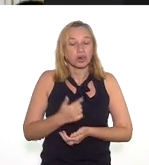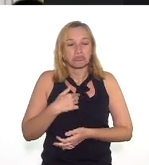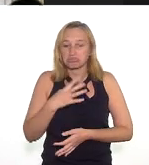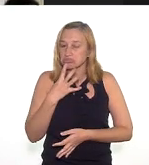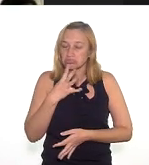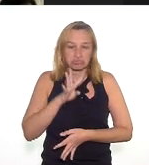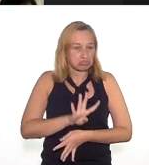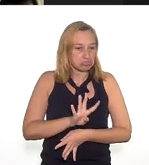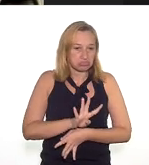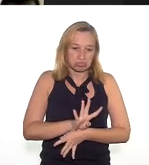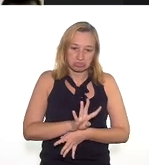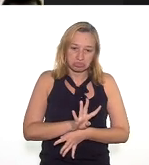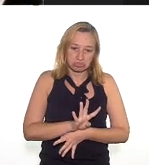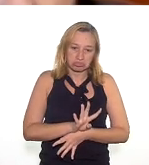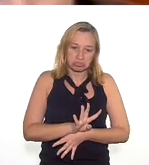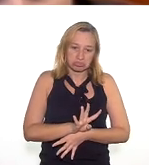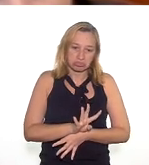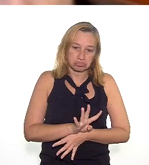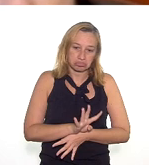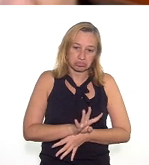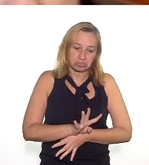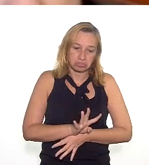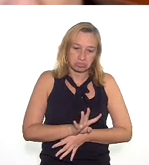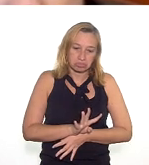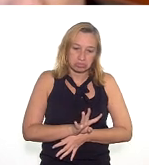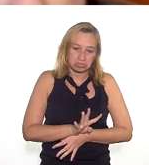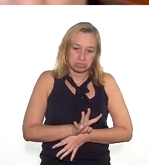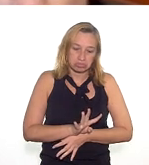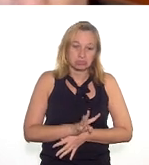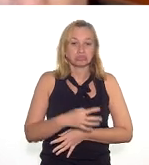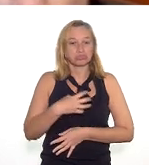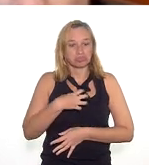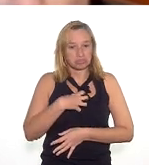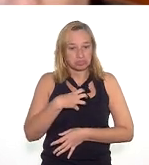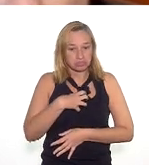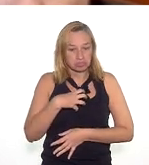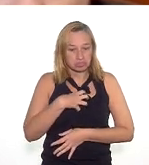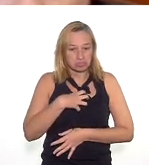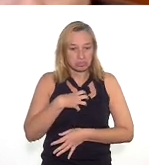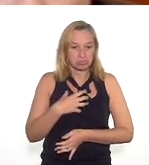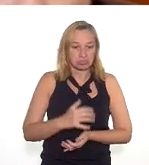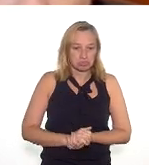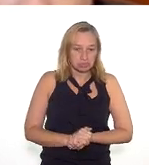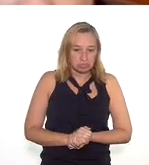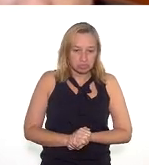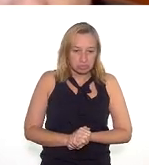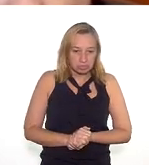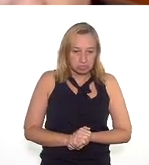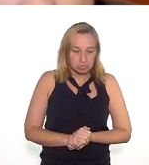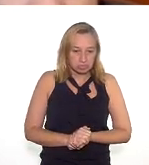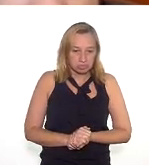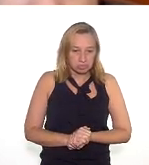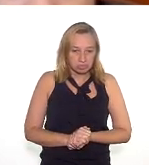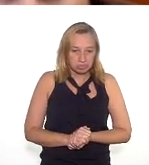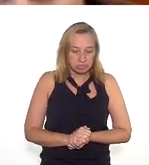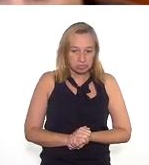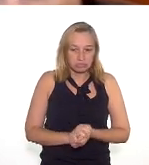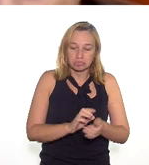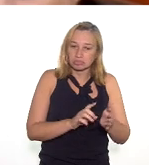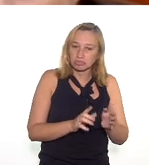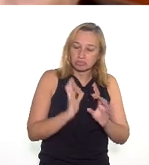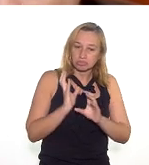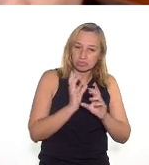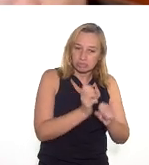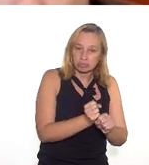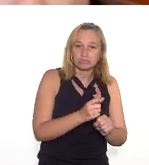desconheço alguma sugestão, né, nesse sentido no âmbito das revisões que